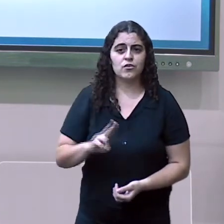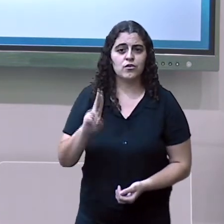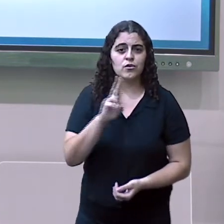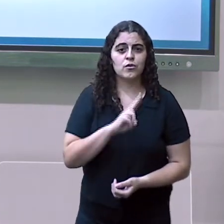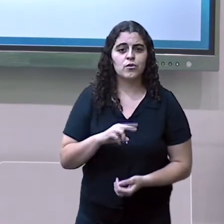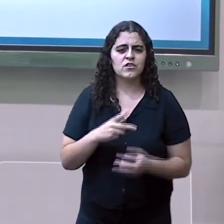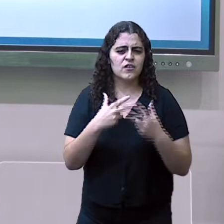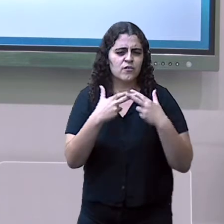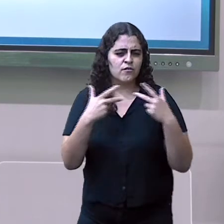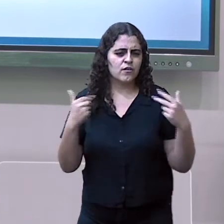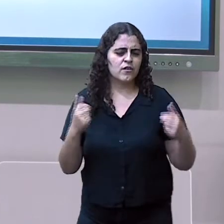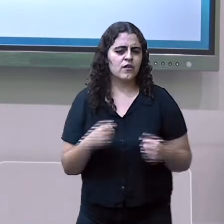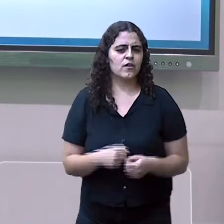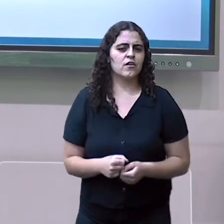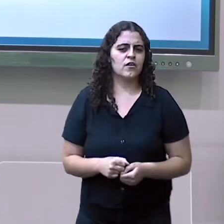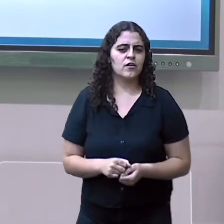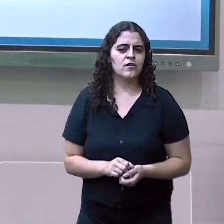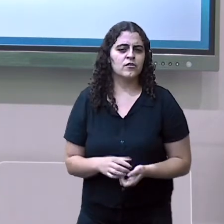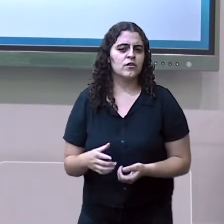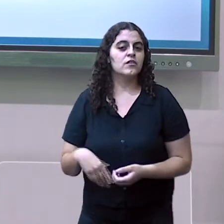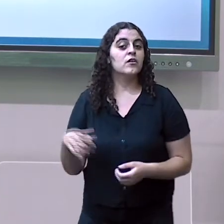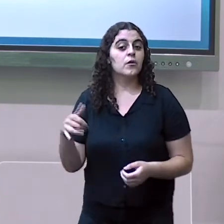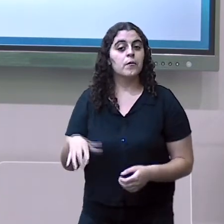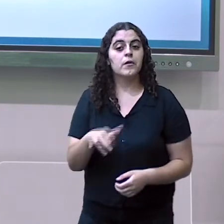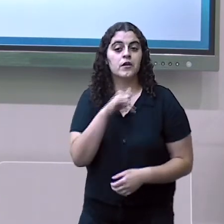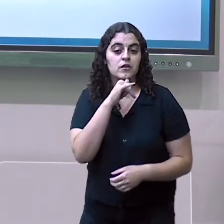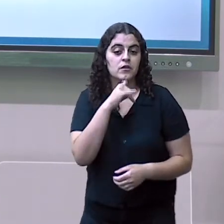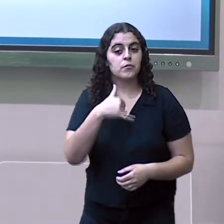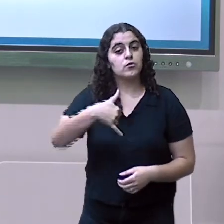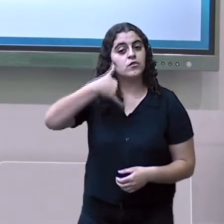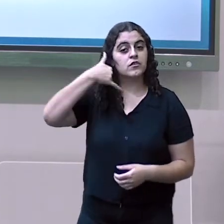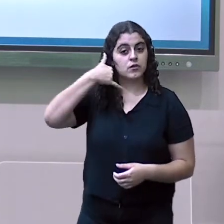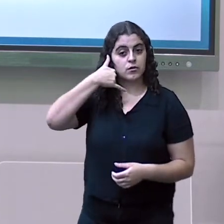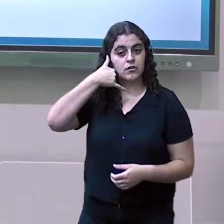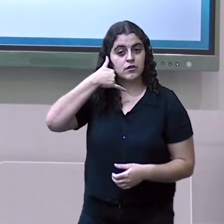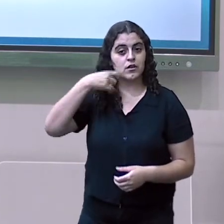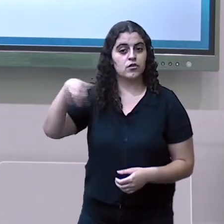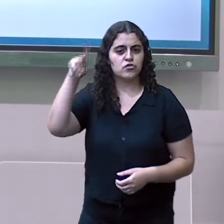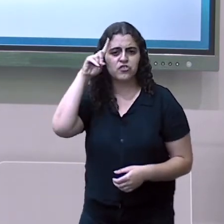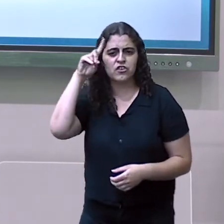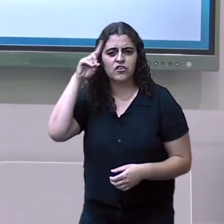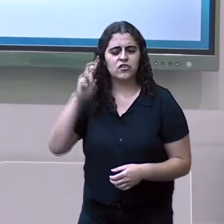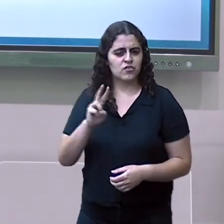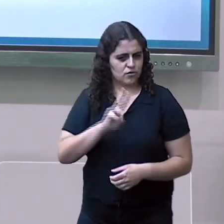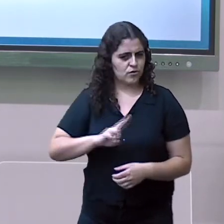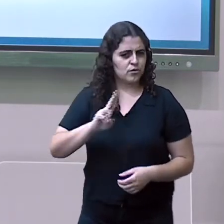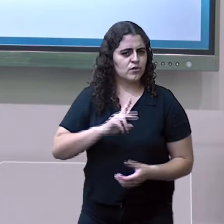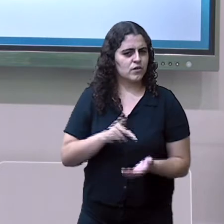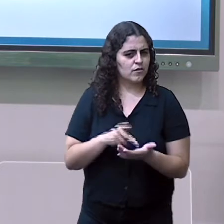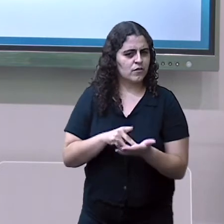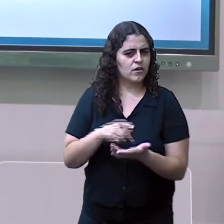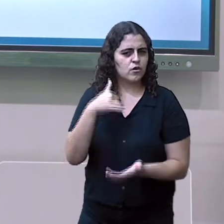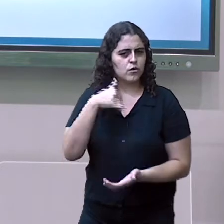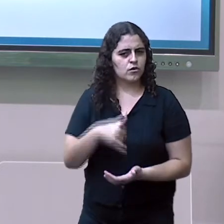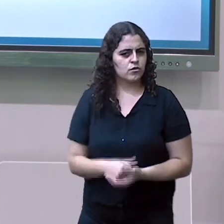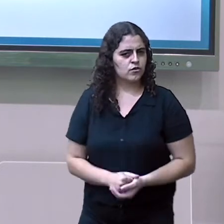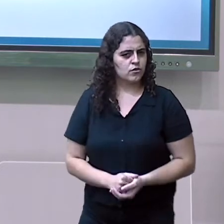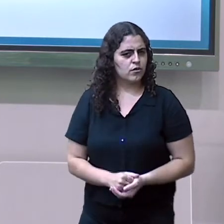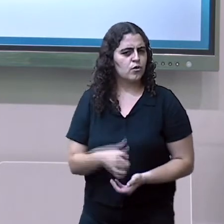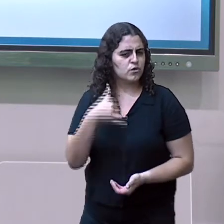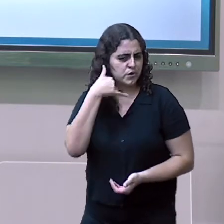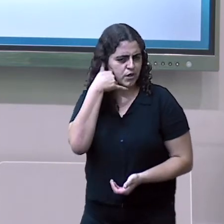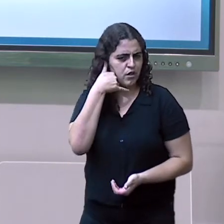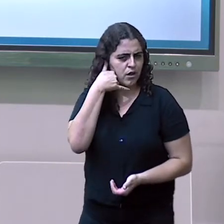utilizamos muito celular. Alguém aí discorda da professora? Não, usamos muito celular não,